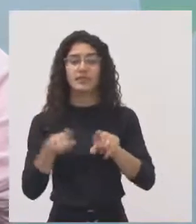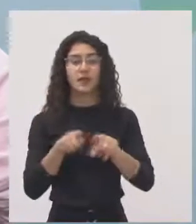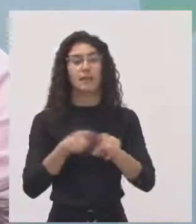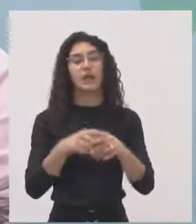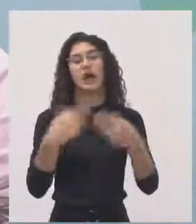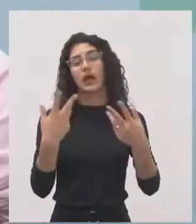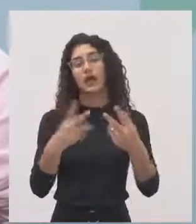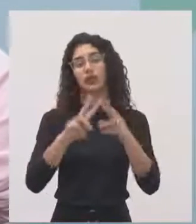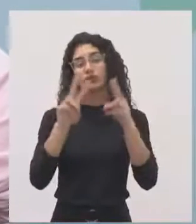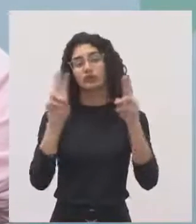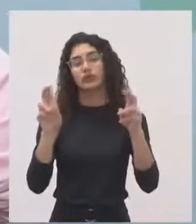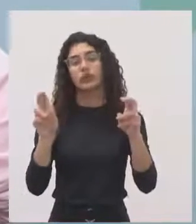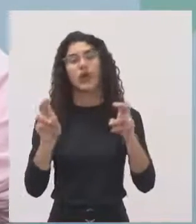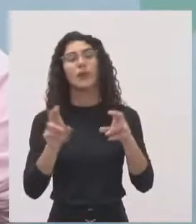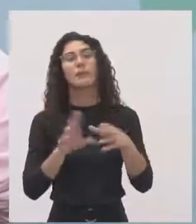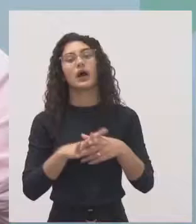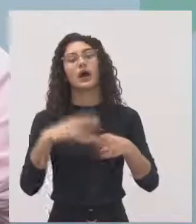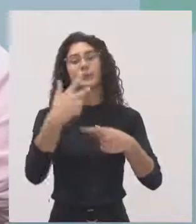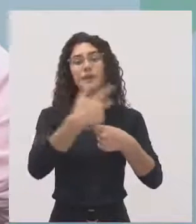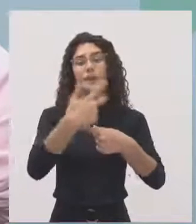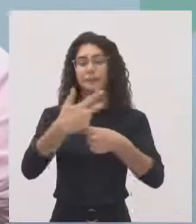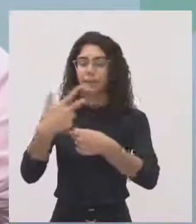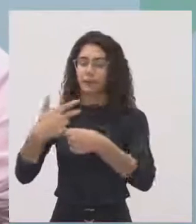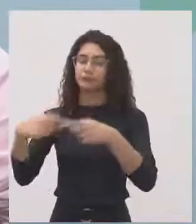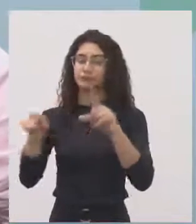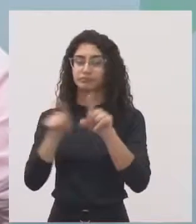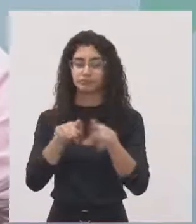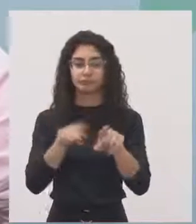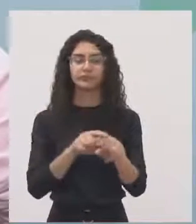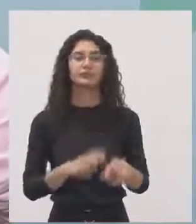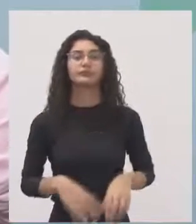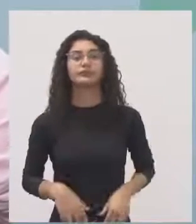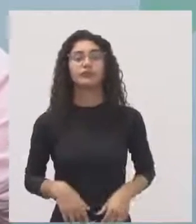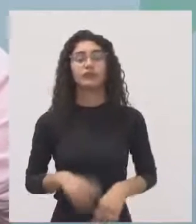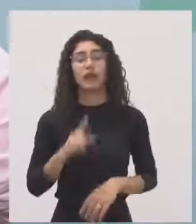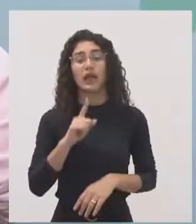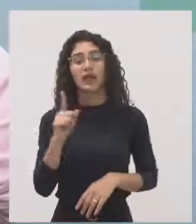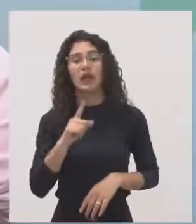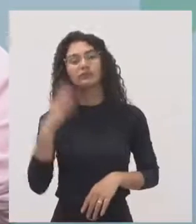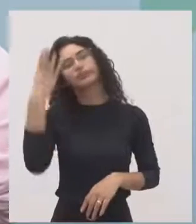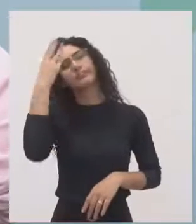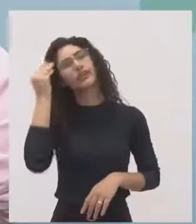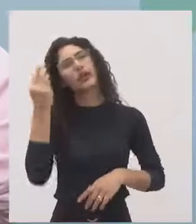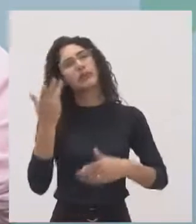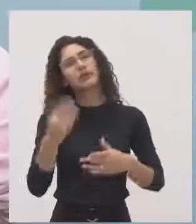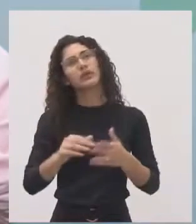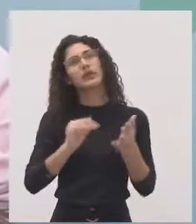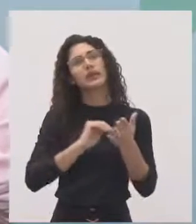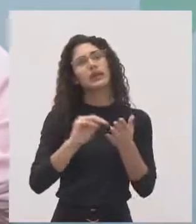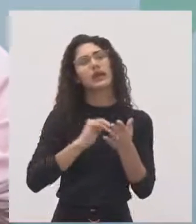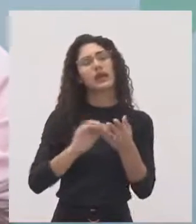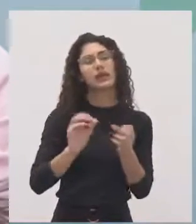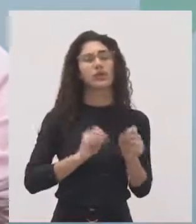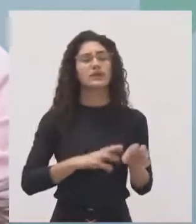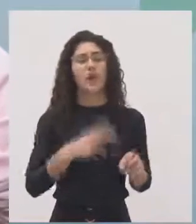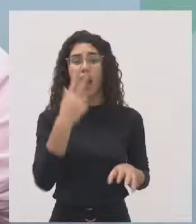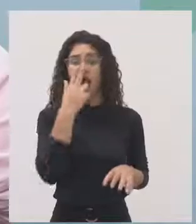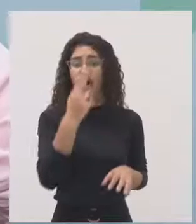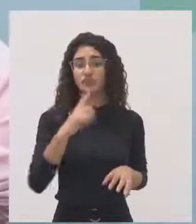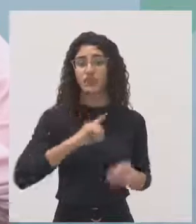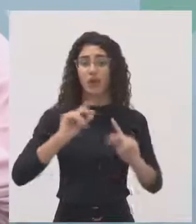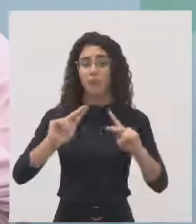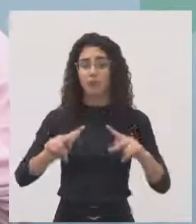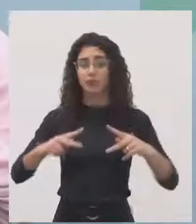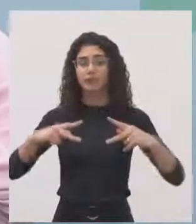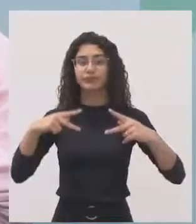essa questão de edição de vídeos e gravação. Então lá, eu não lembro, acho que é no site da Secretaria da Educação, a gente colocou os